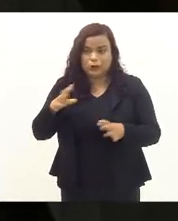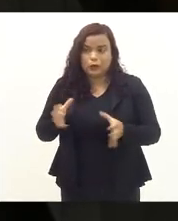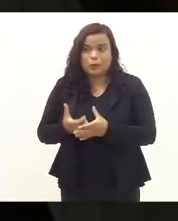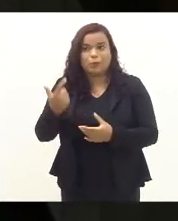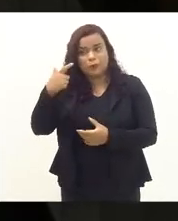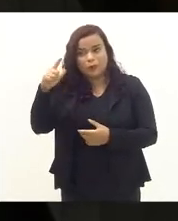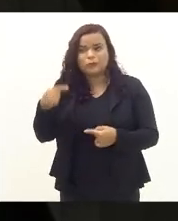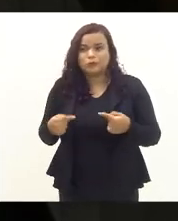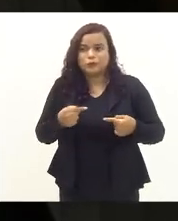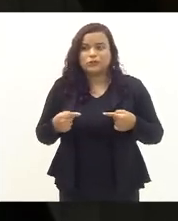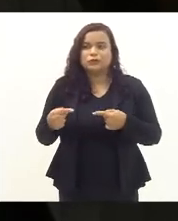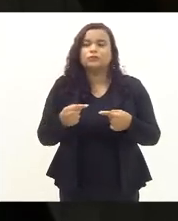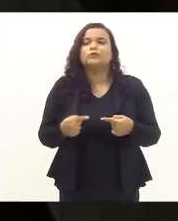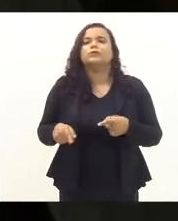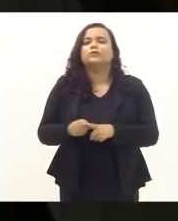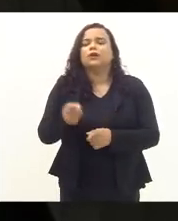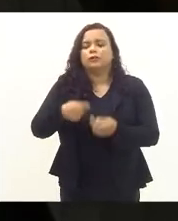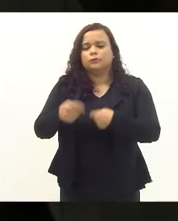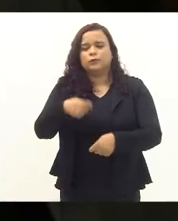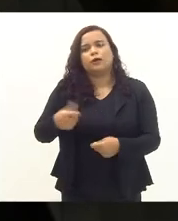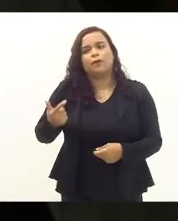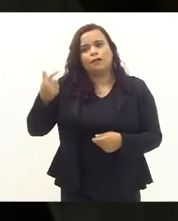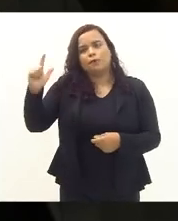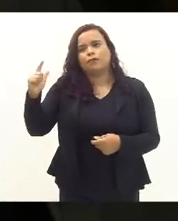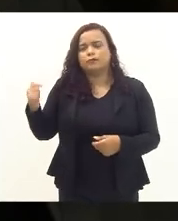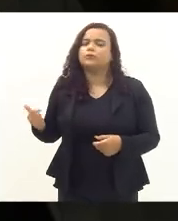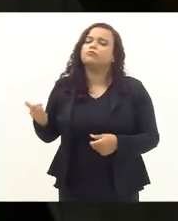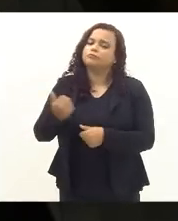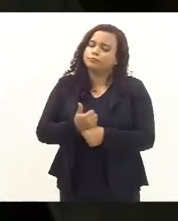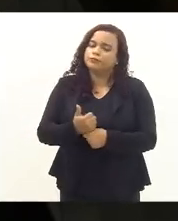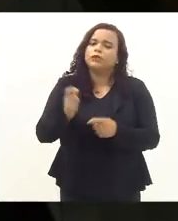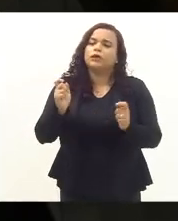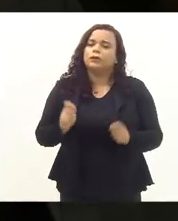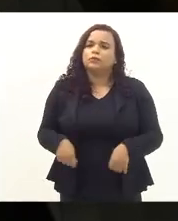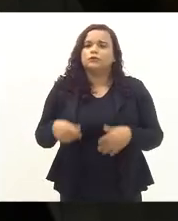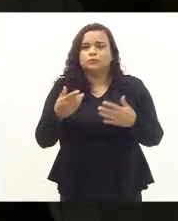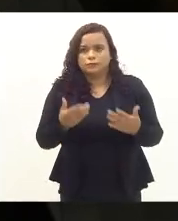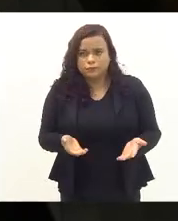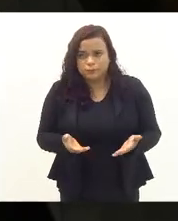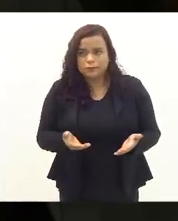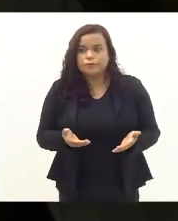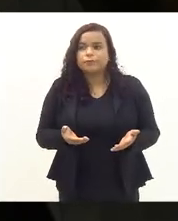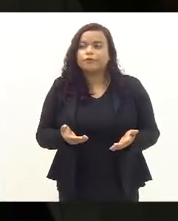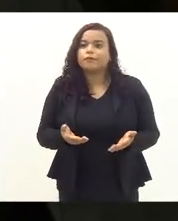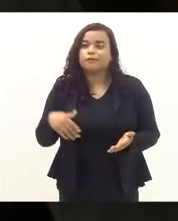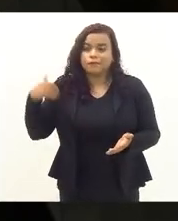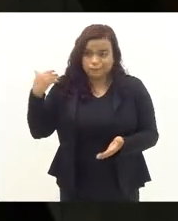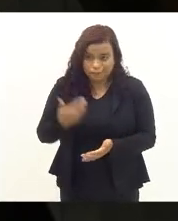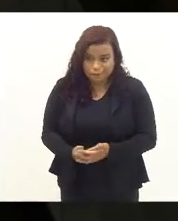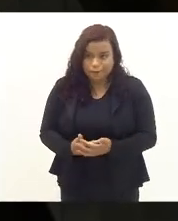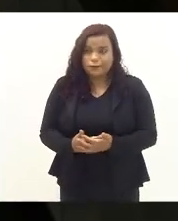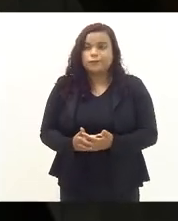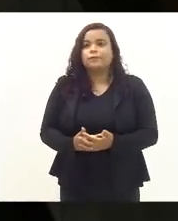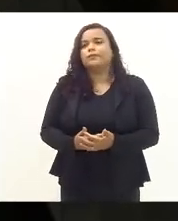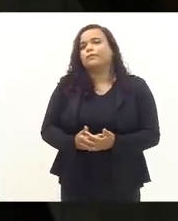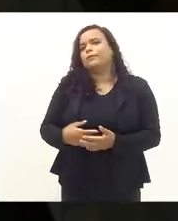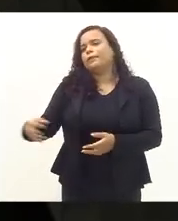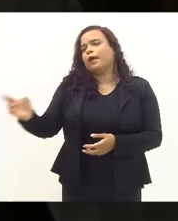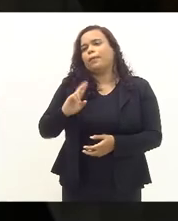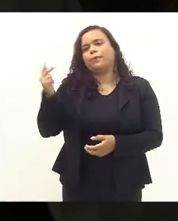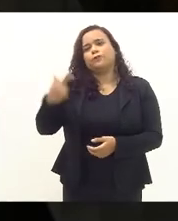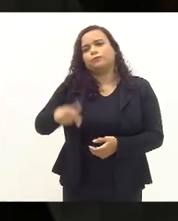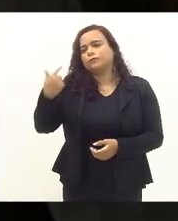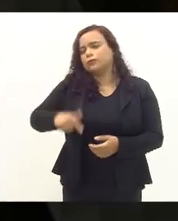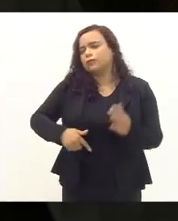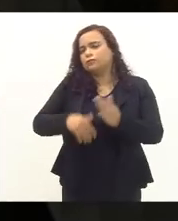grupo político de uma outra administração que certamente neste caso neste caso é até agora não tivemos respostas